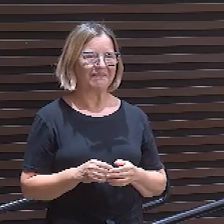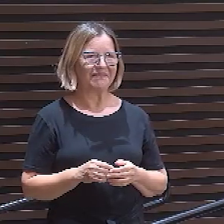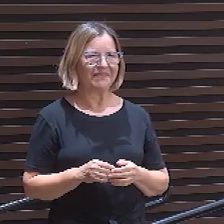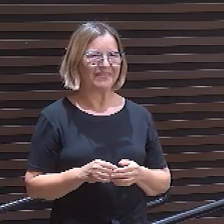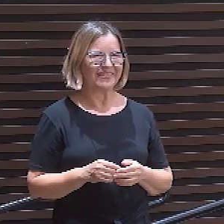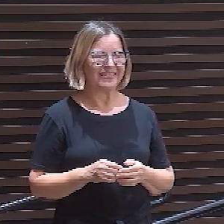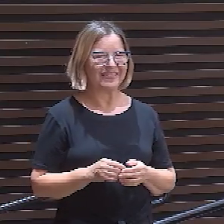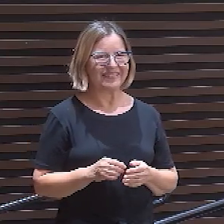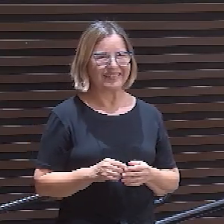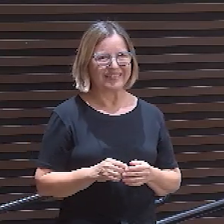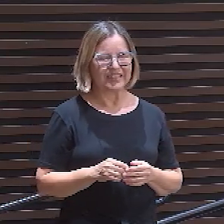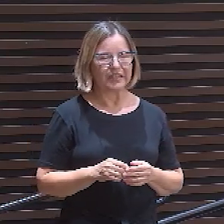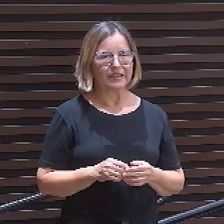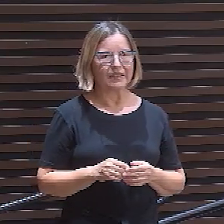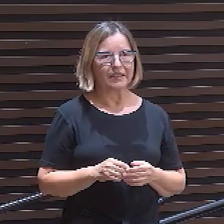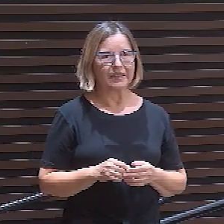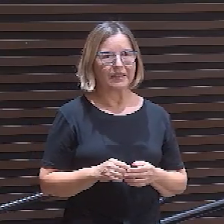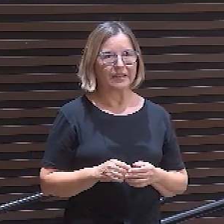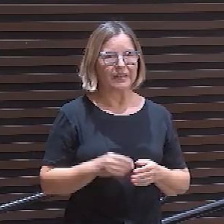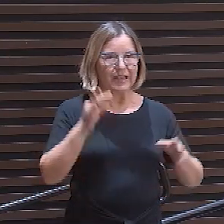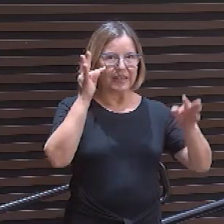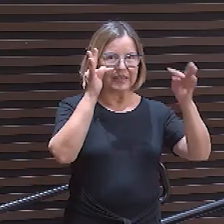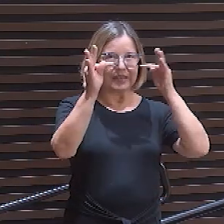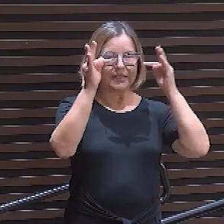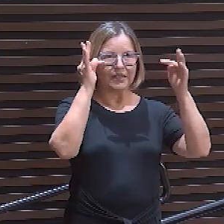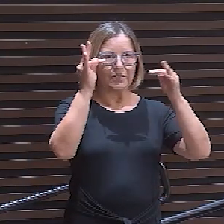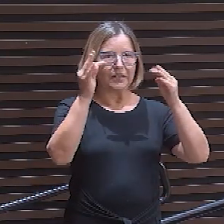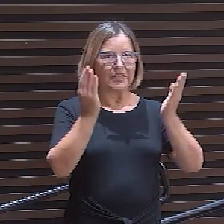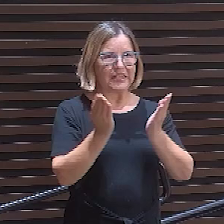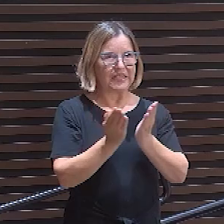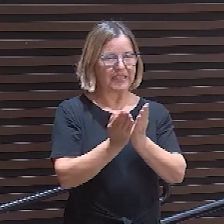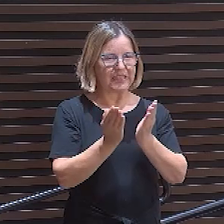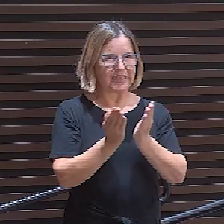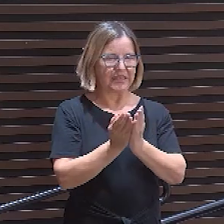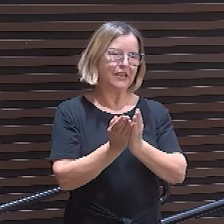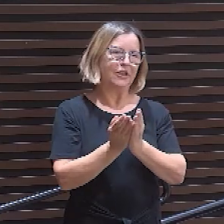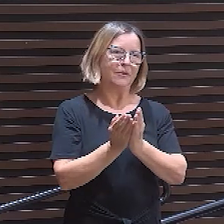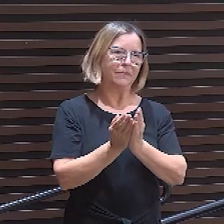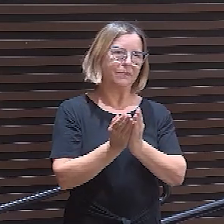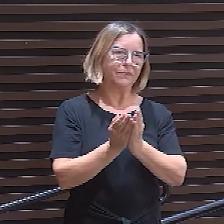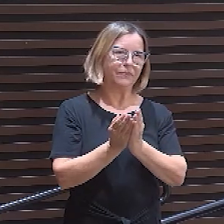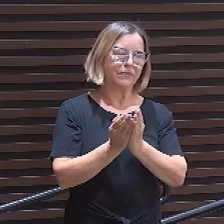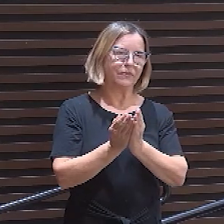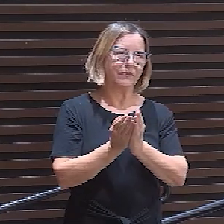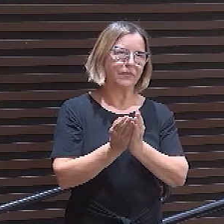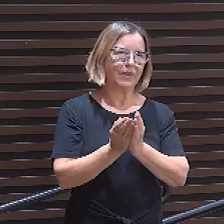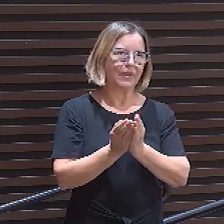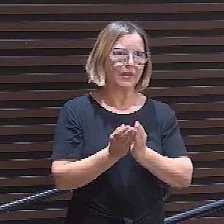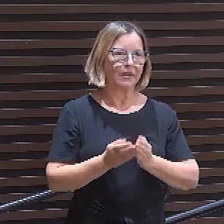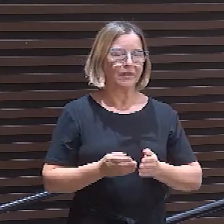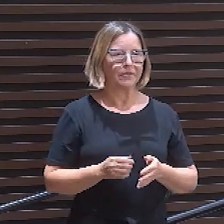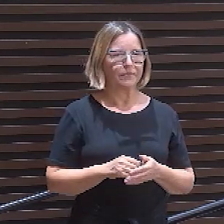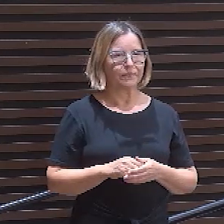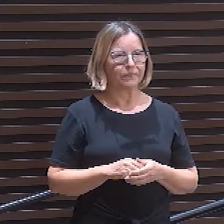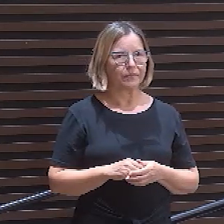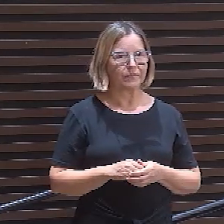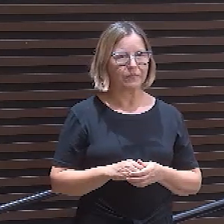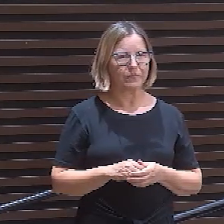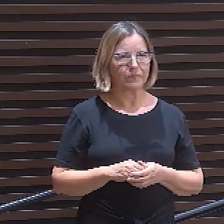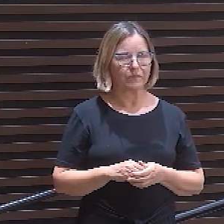Na teologia cristã, especialmente a patrística e a reformada, o termo se relaciona com o